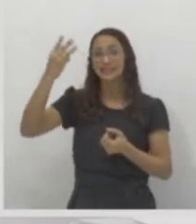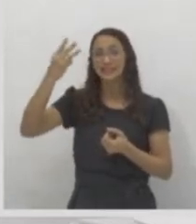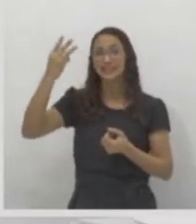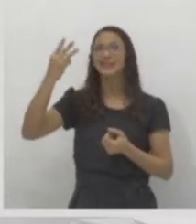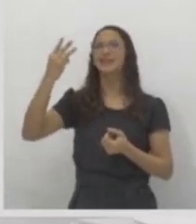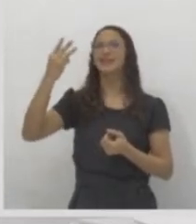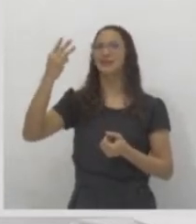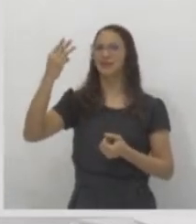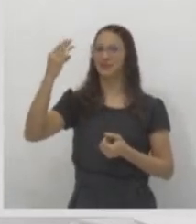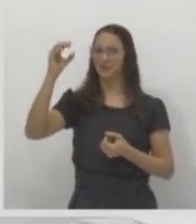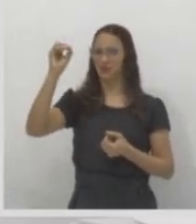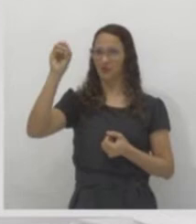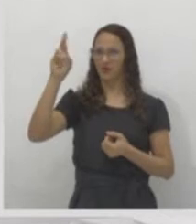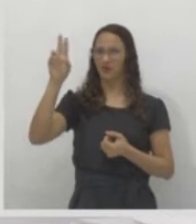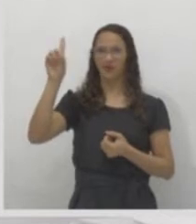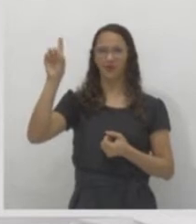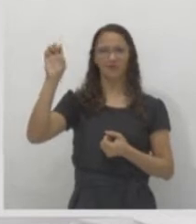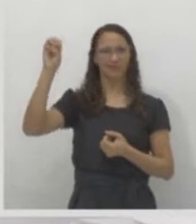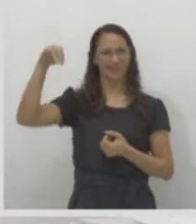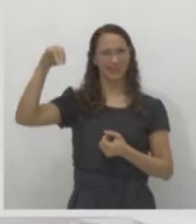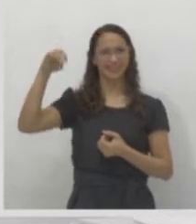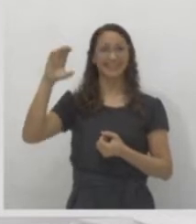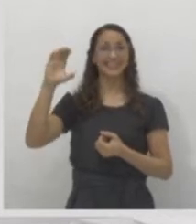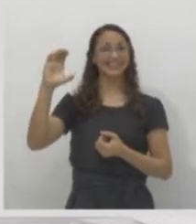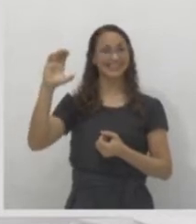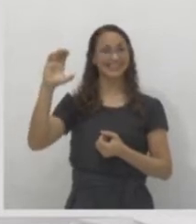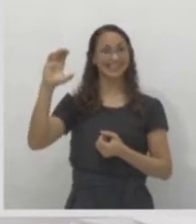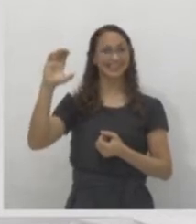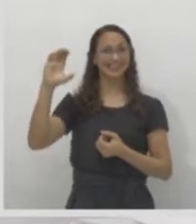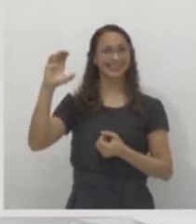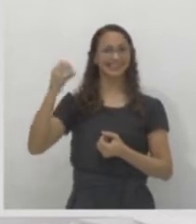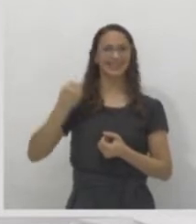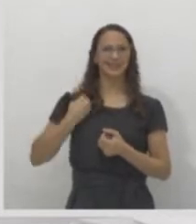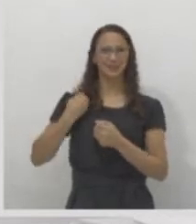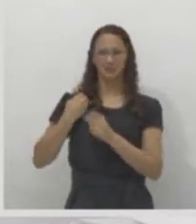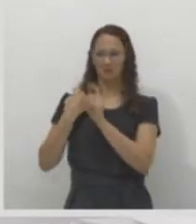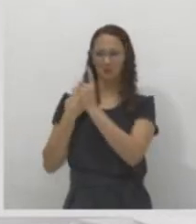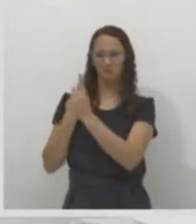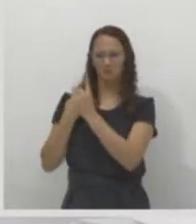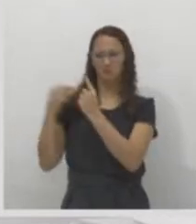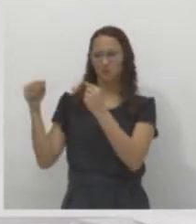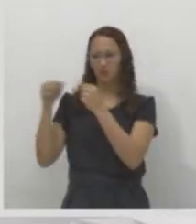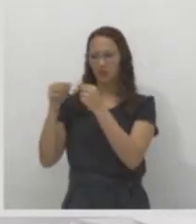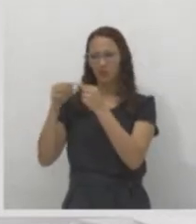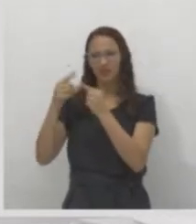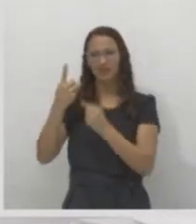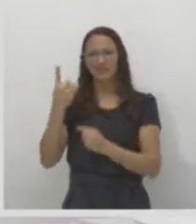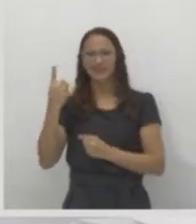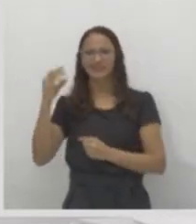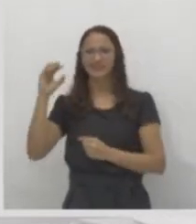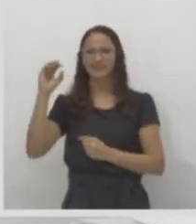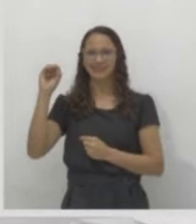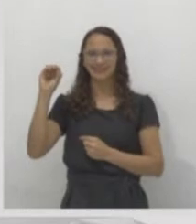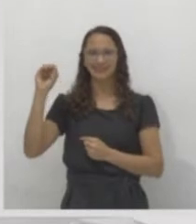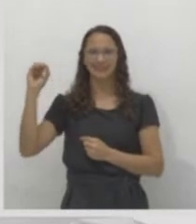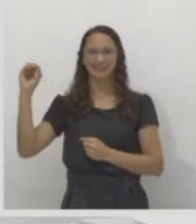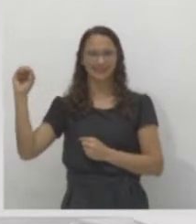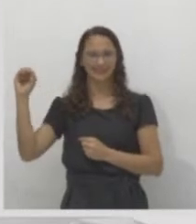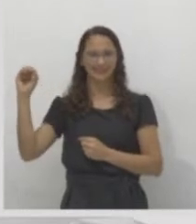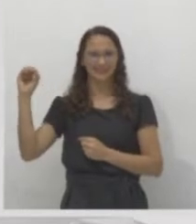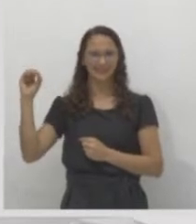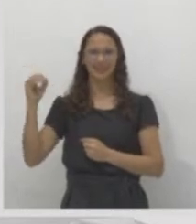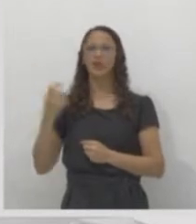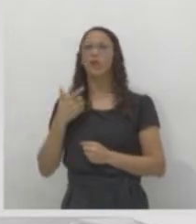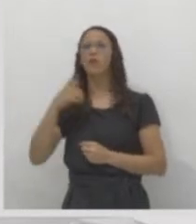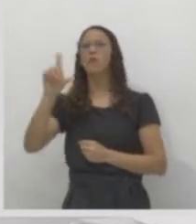valor desse número é 100. O outro algarismo ele está na ordem